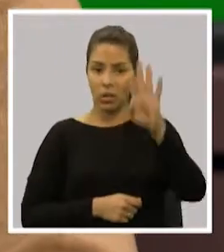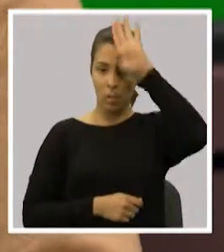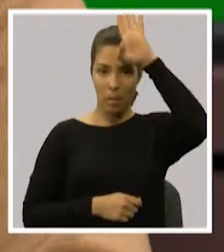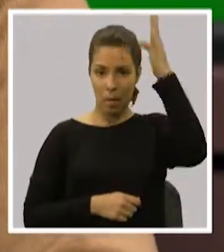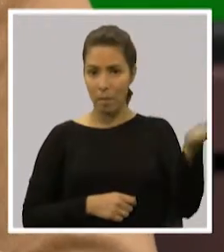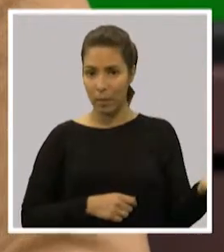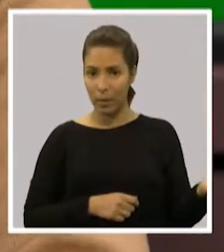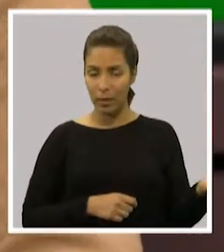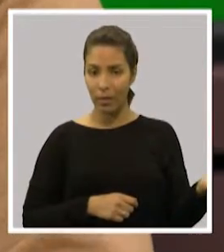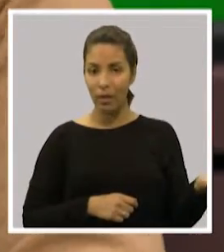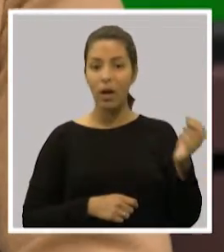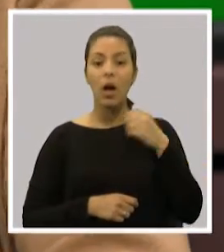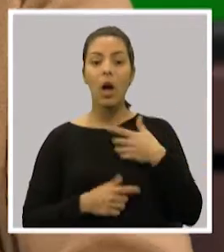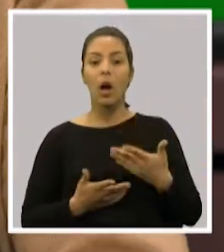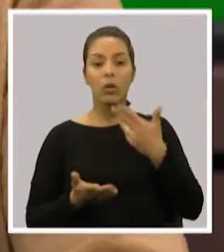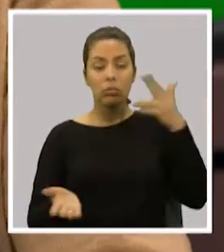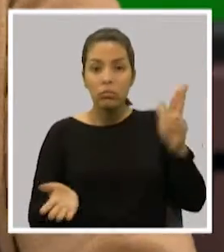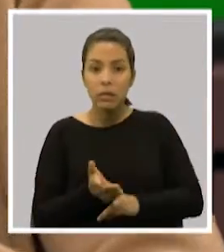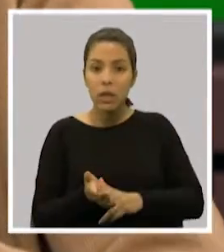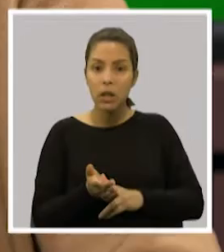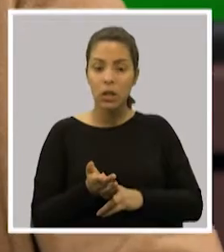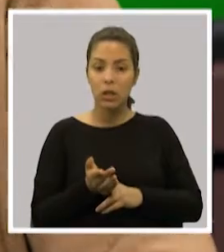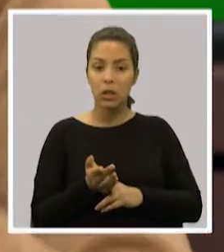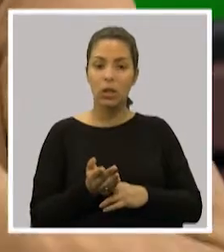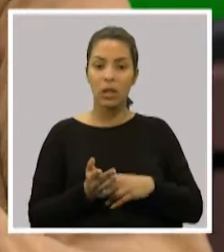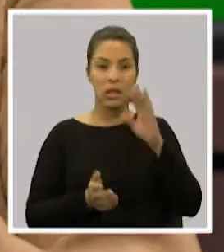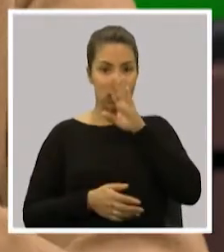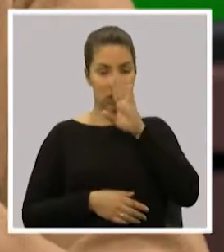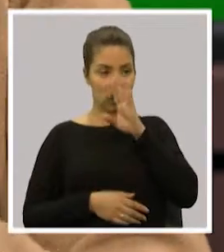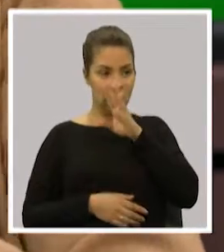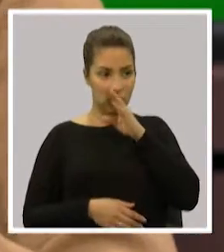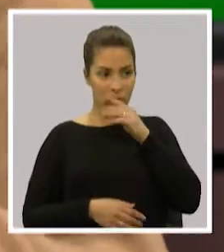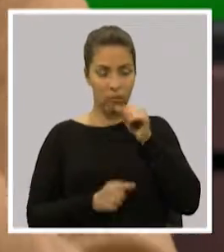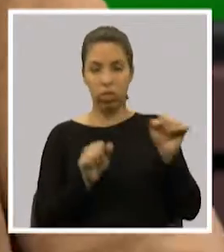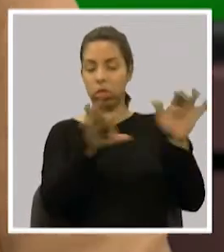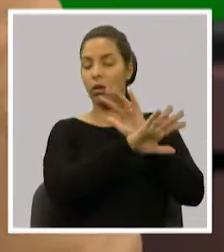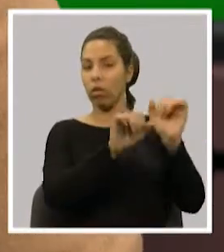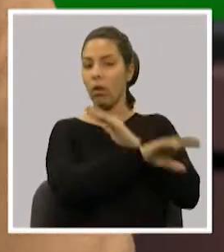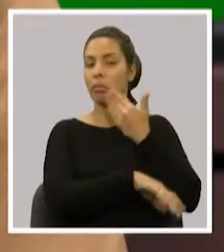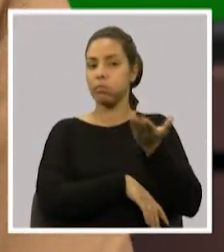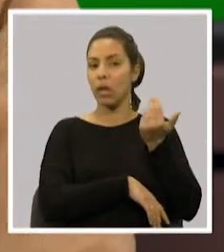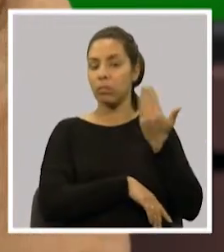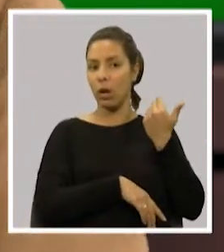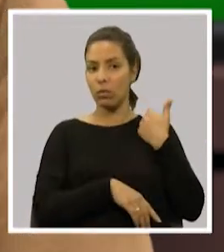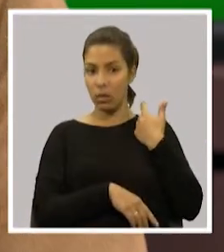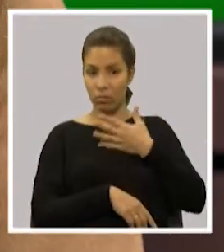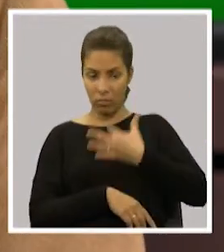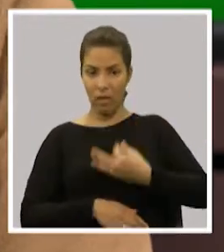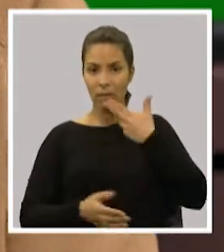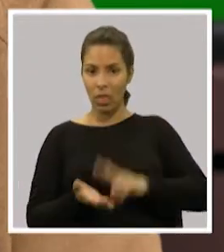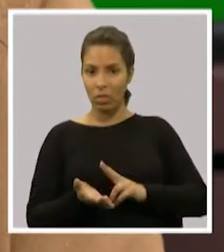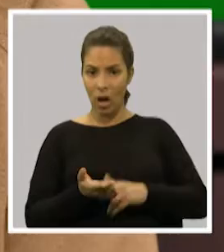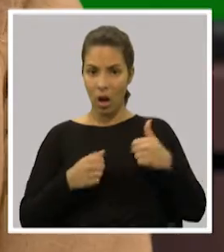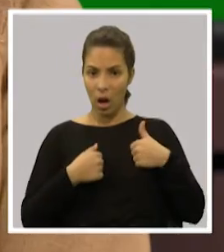são enfrentadas de maneira realista, eu estou a ser desonesta, porque isso está a acontecer. Mas